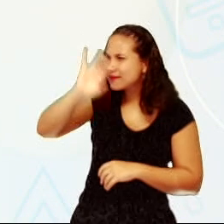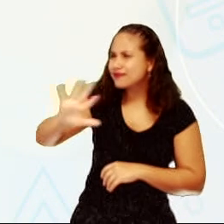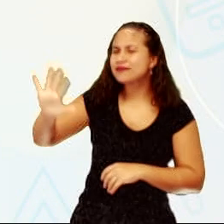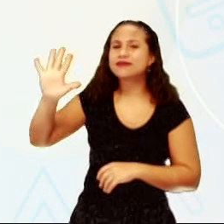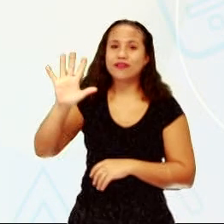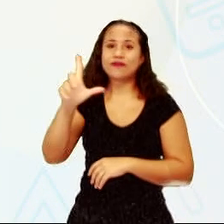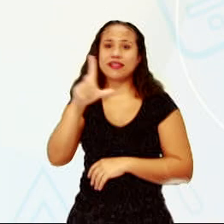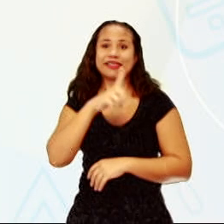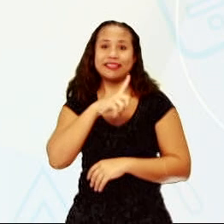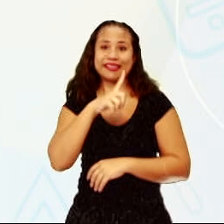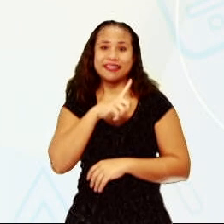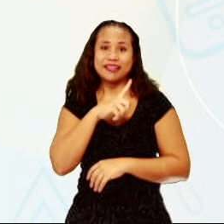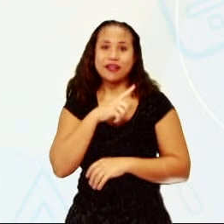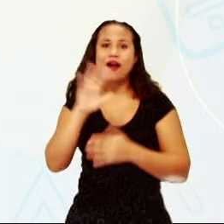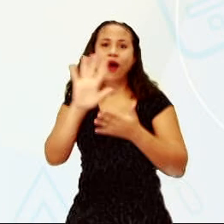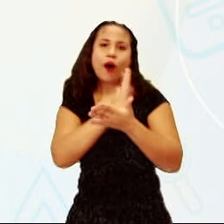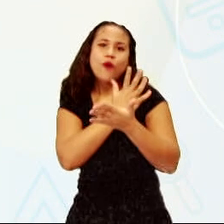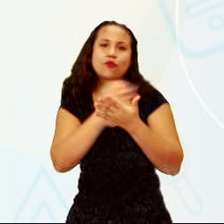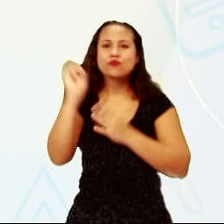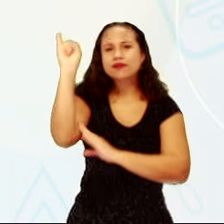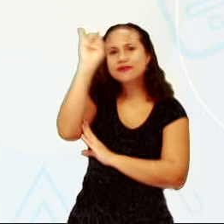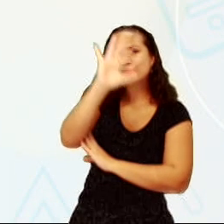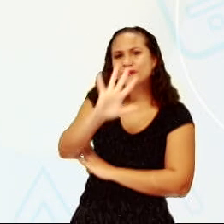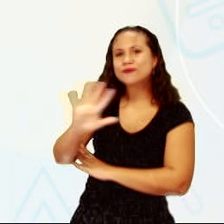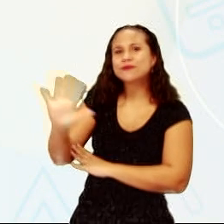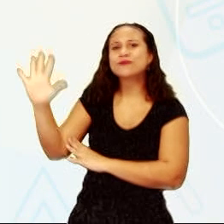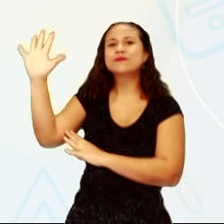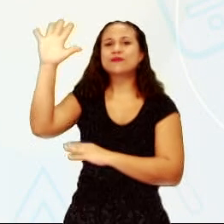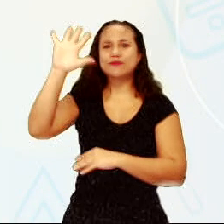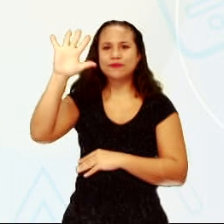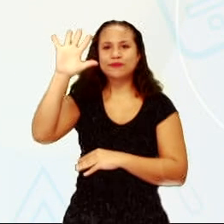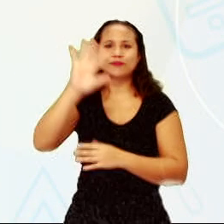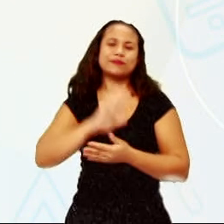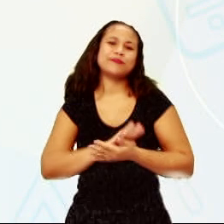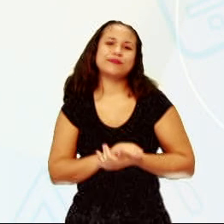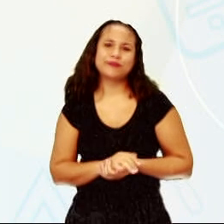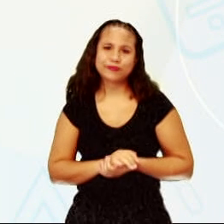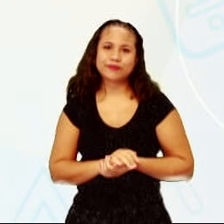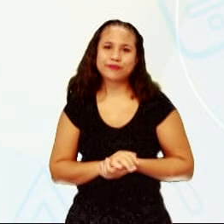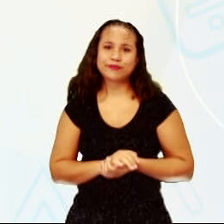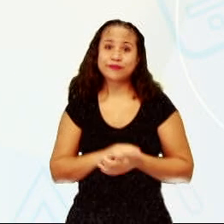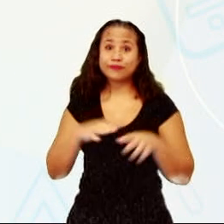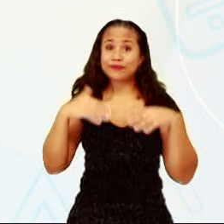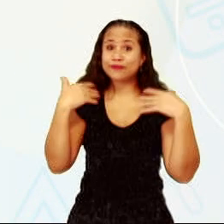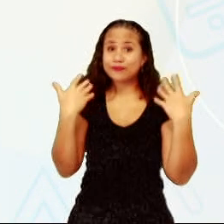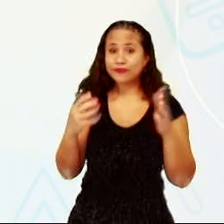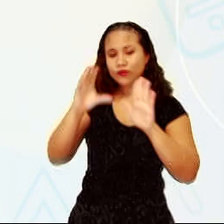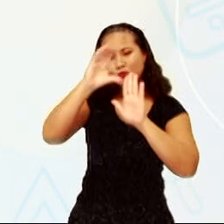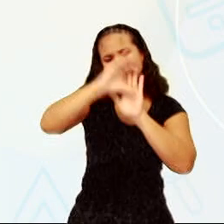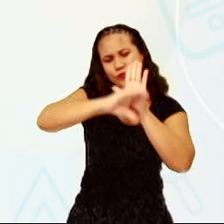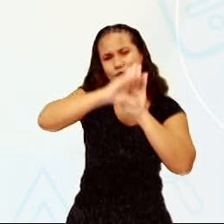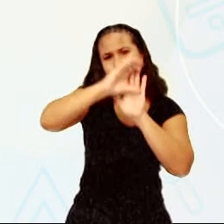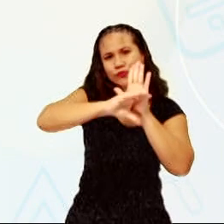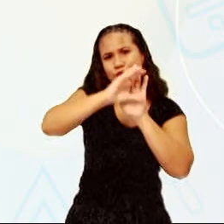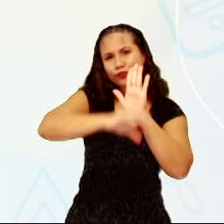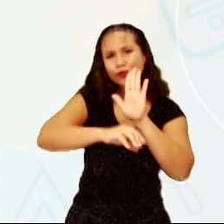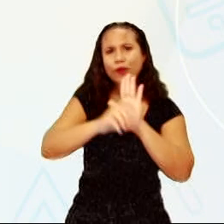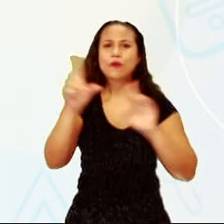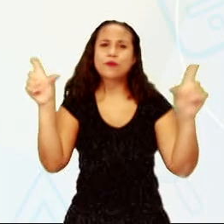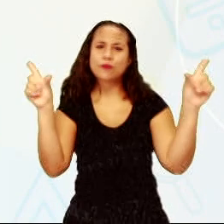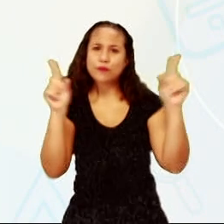Nós temos aqui algumas imagens, né? E aí nós vamos conceituar um pouquinho dessa